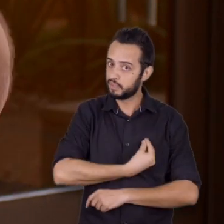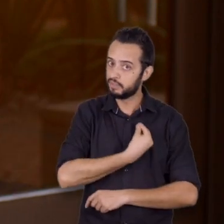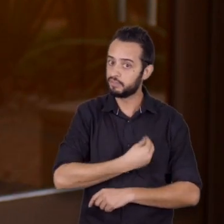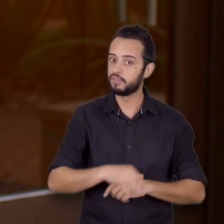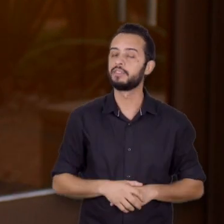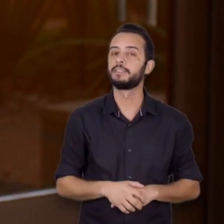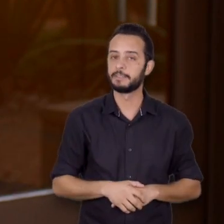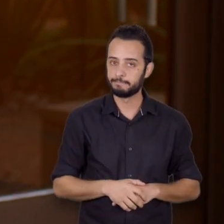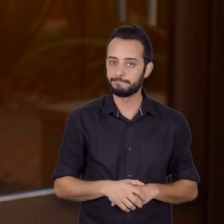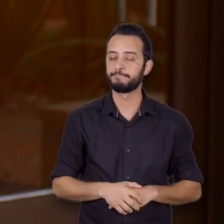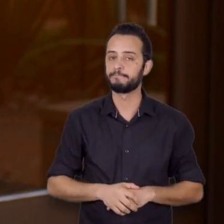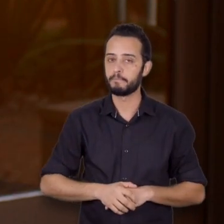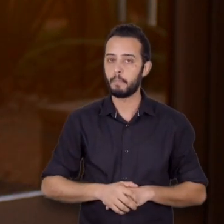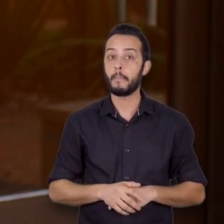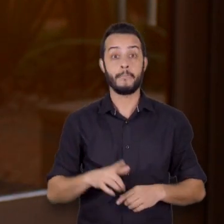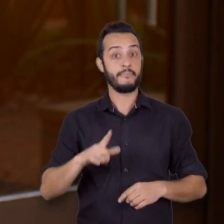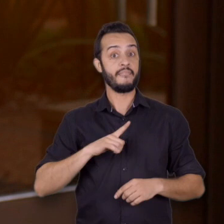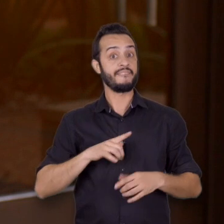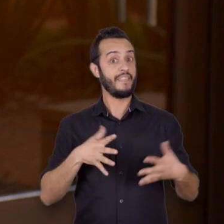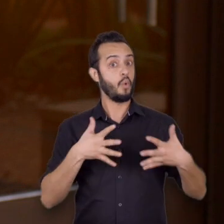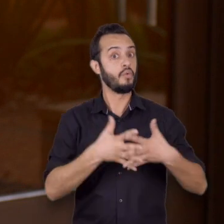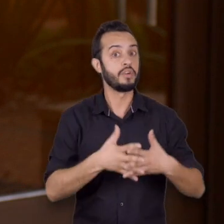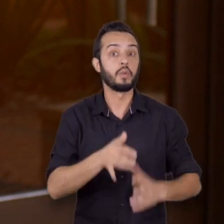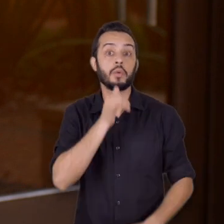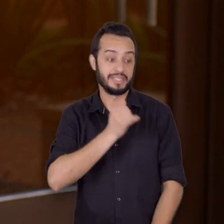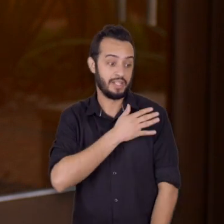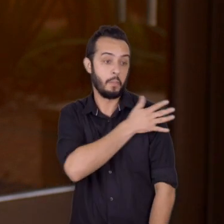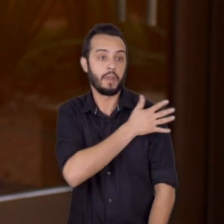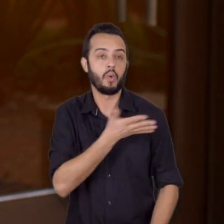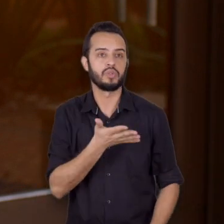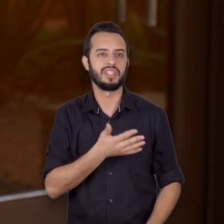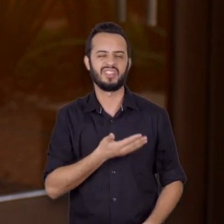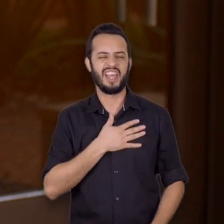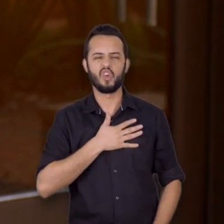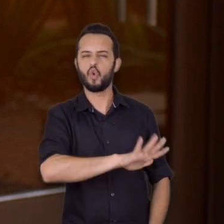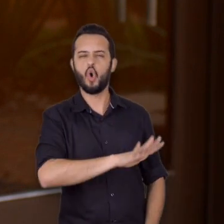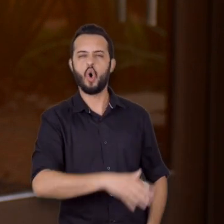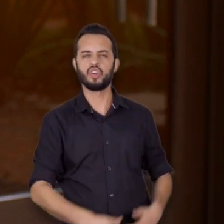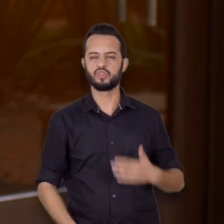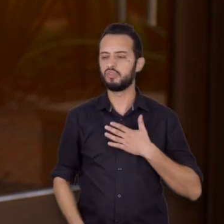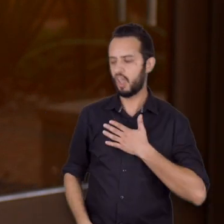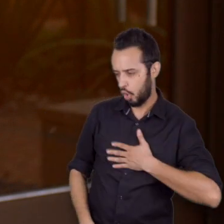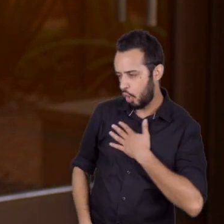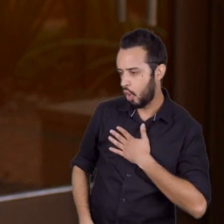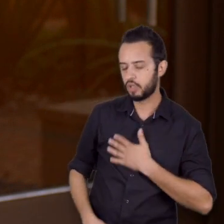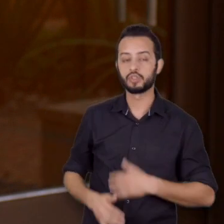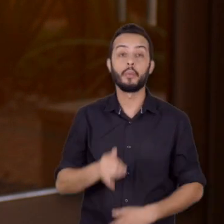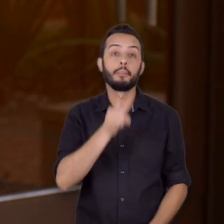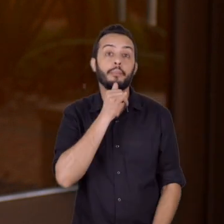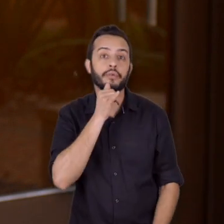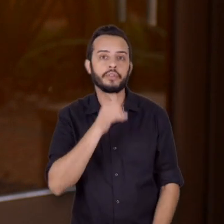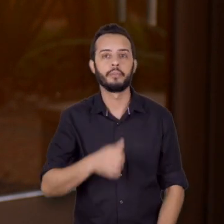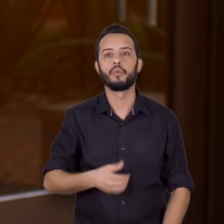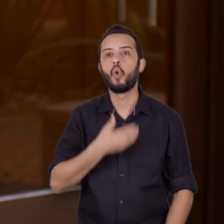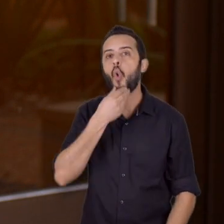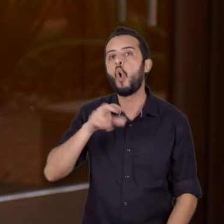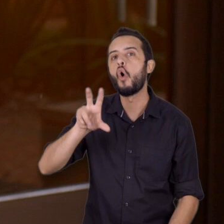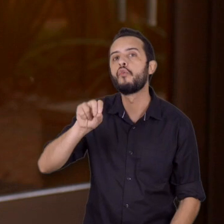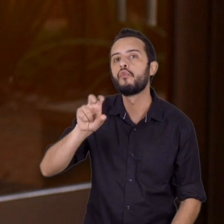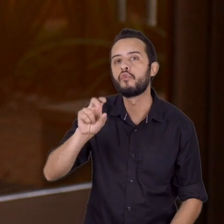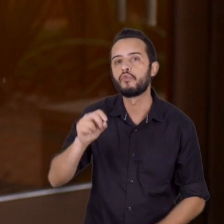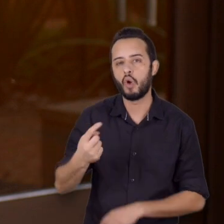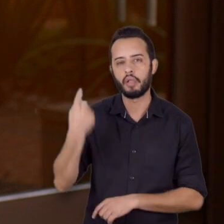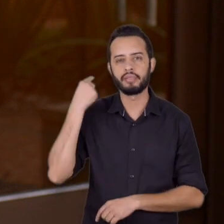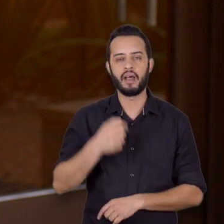haver conflito se tiver preconceito, né? Quer dizer, o jovem que acha que o avô é bobo porque não sabe fazer